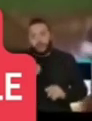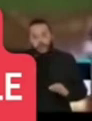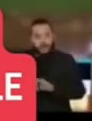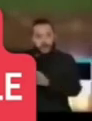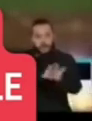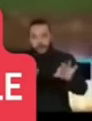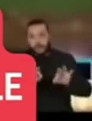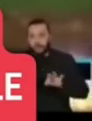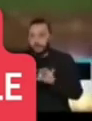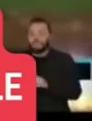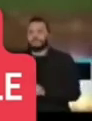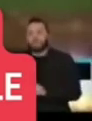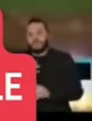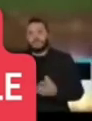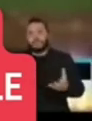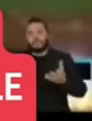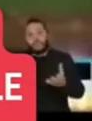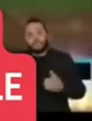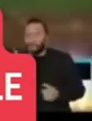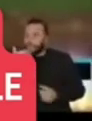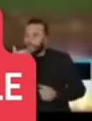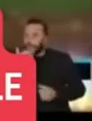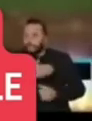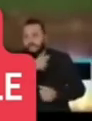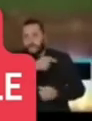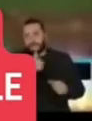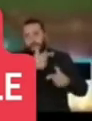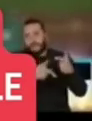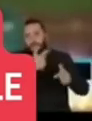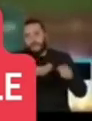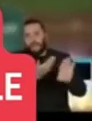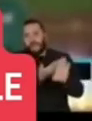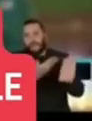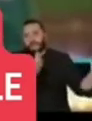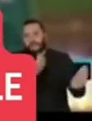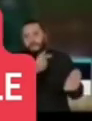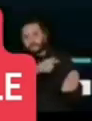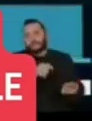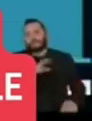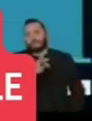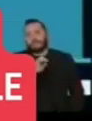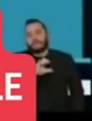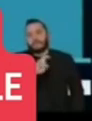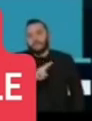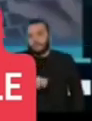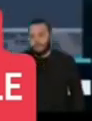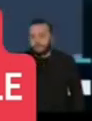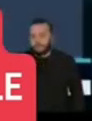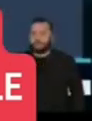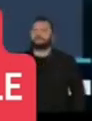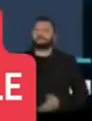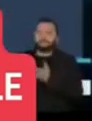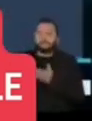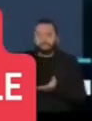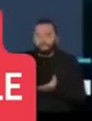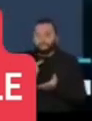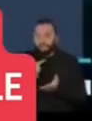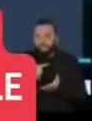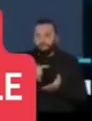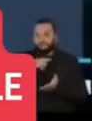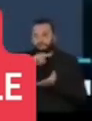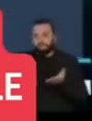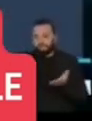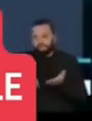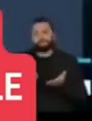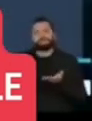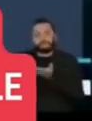nos bastidores para formalizar pedido de afastamento do ministro do TCU. Em nota enviada ao Jornal da Cultura,